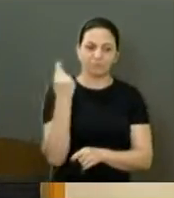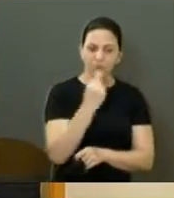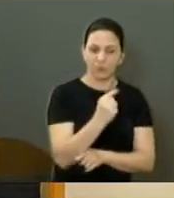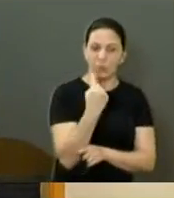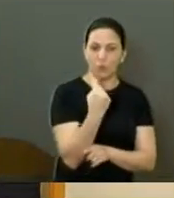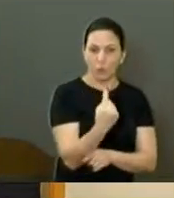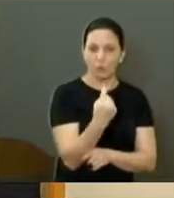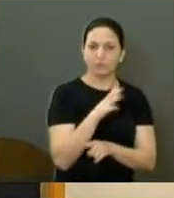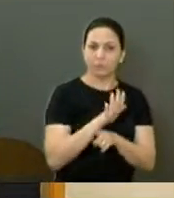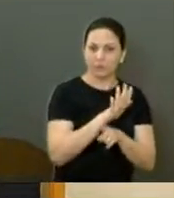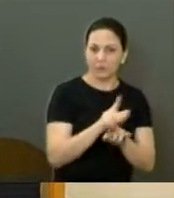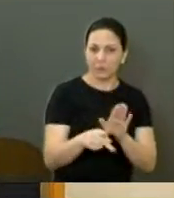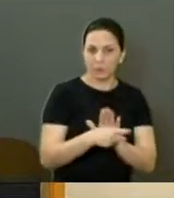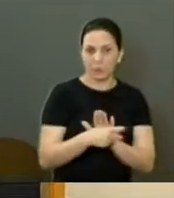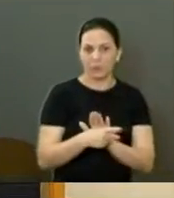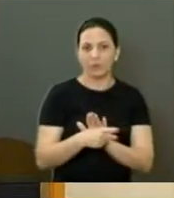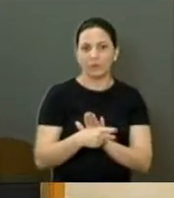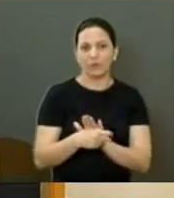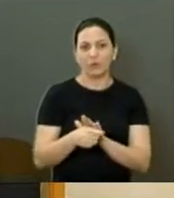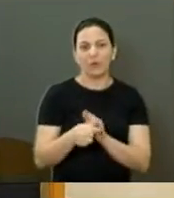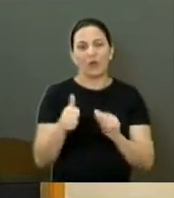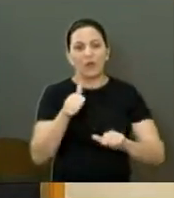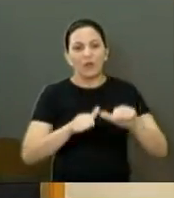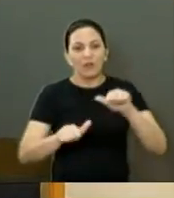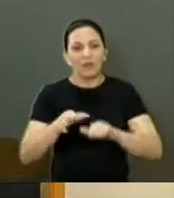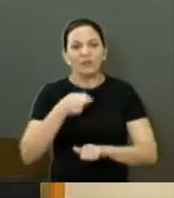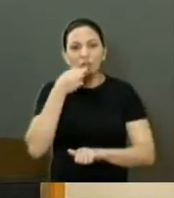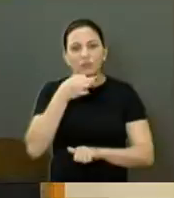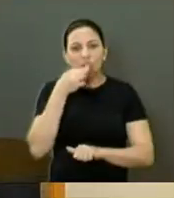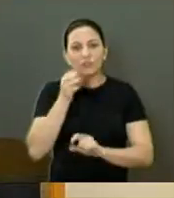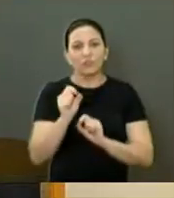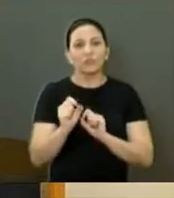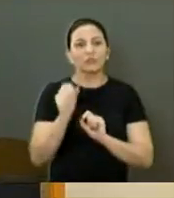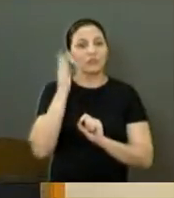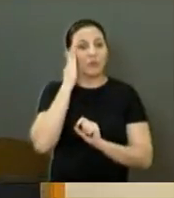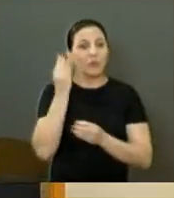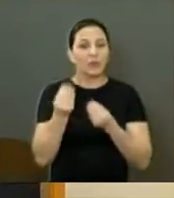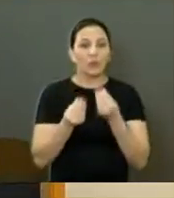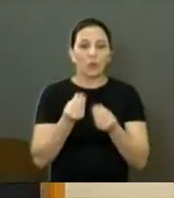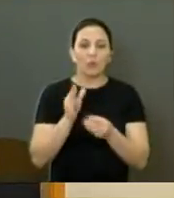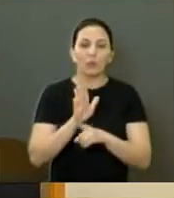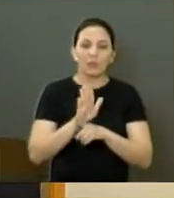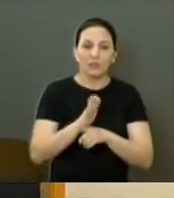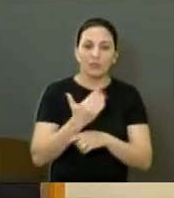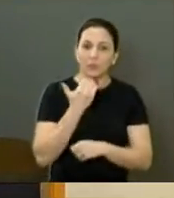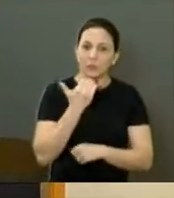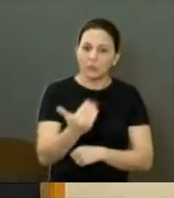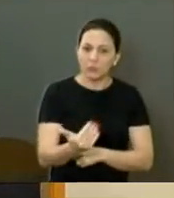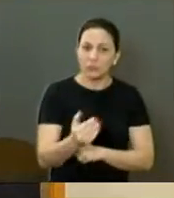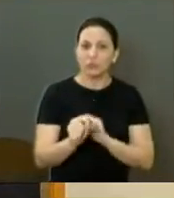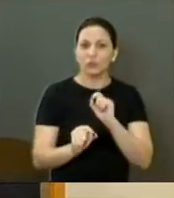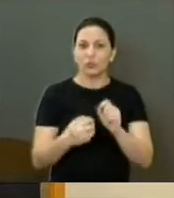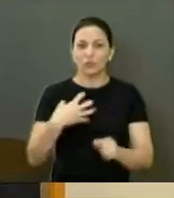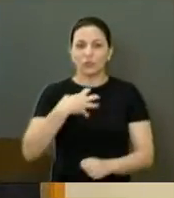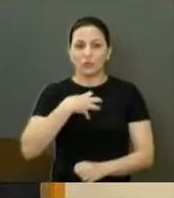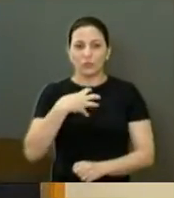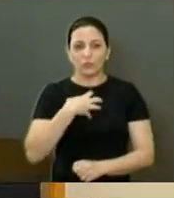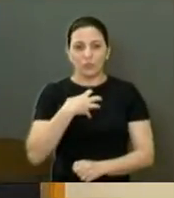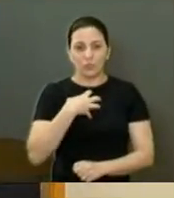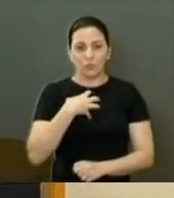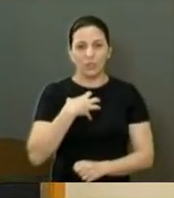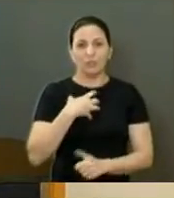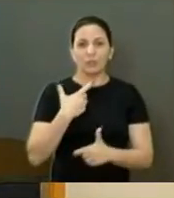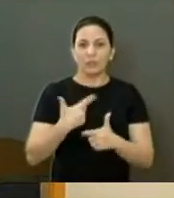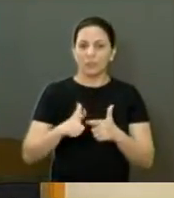de analisar a sugestão, de estudar, e fica aí o nosso pedido, então, para que, de alguma forma, essa